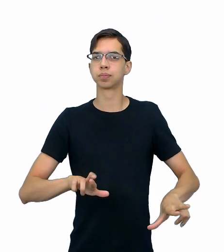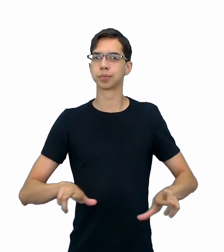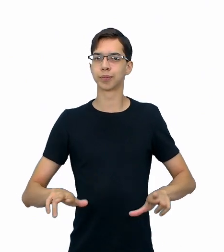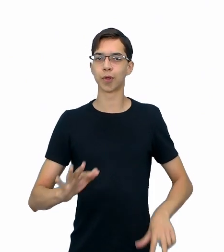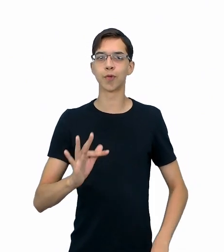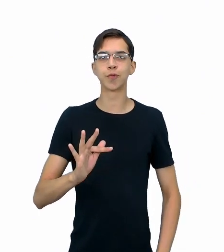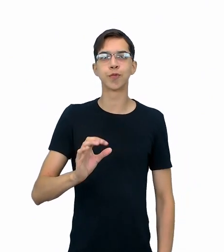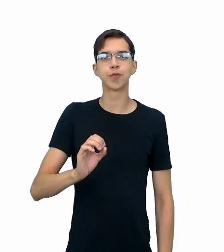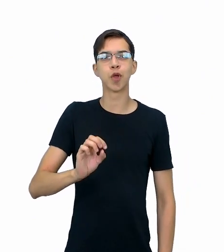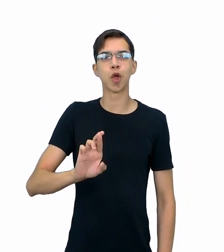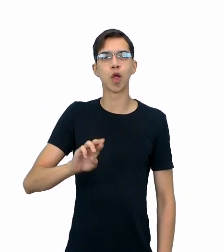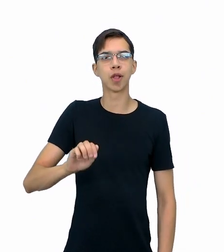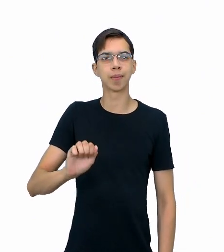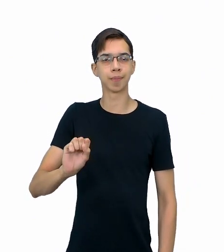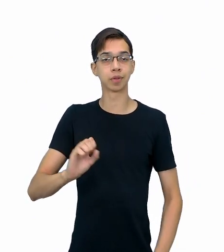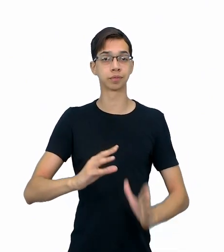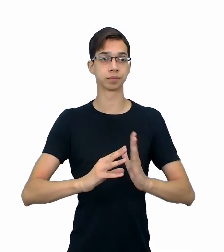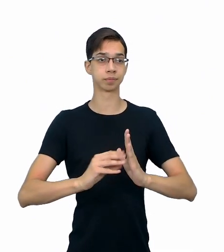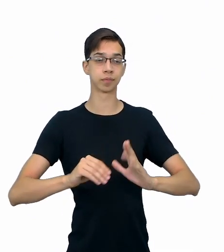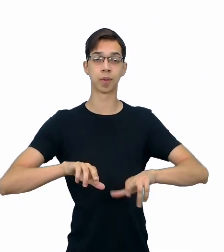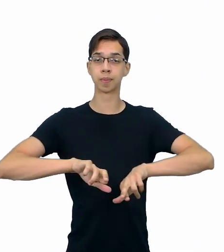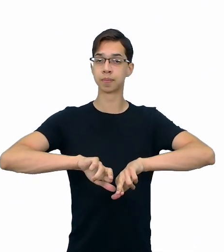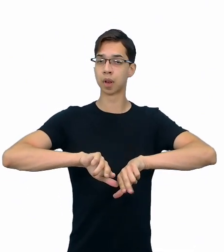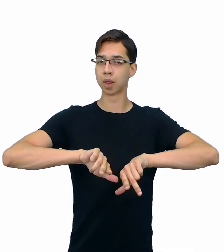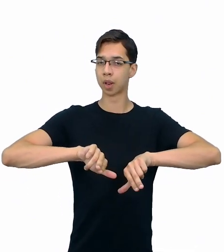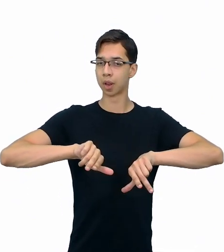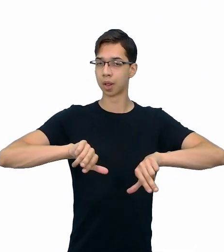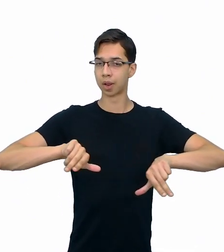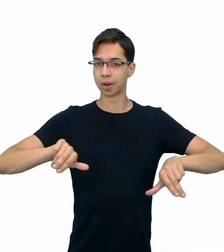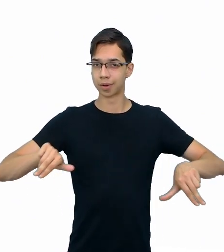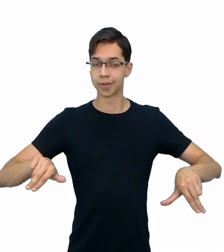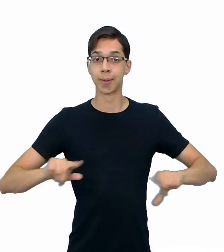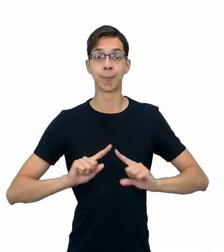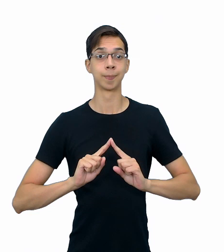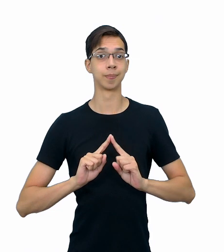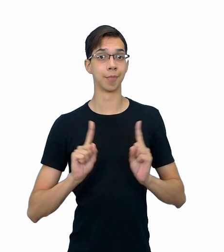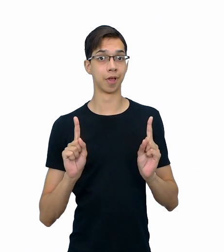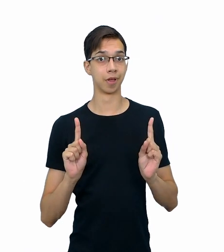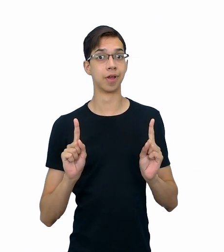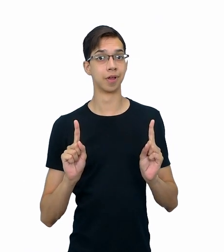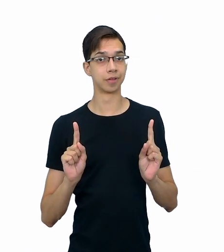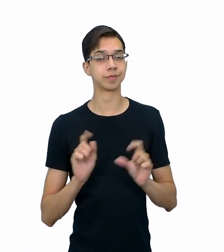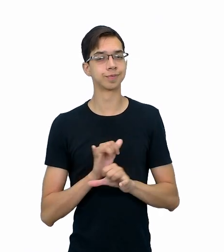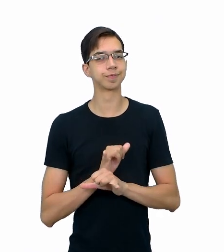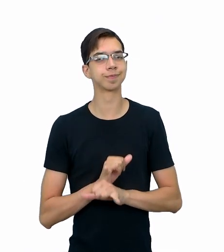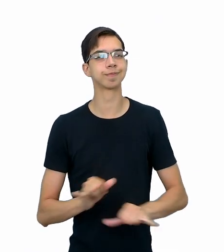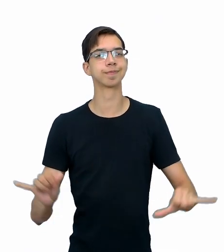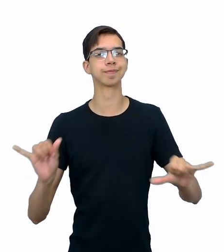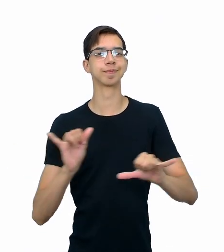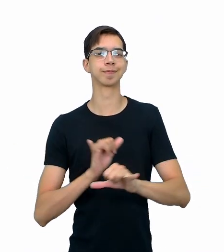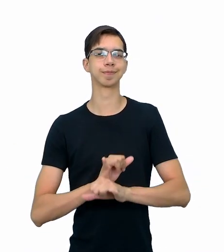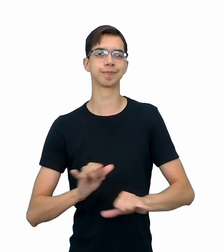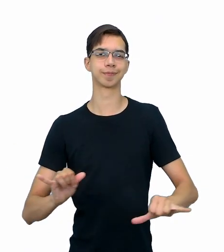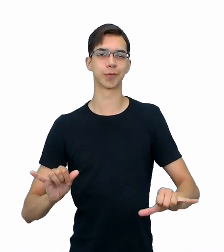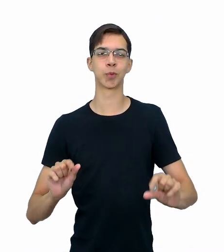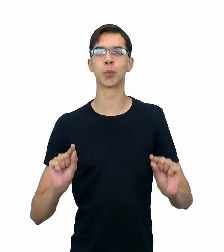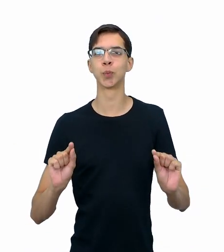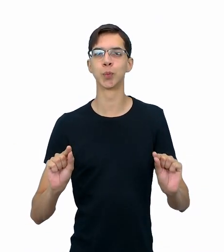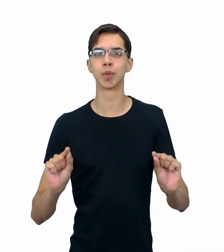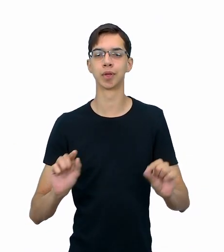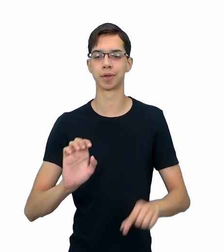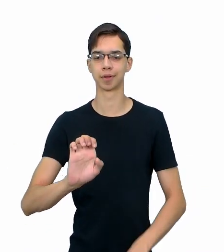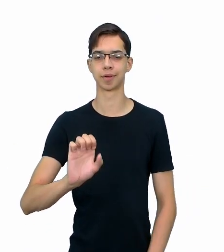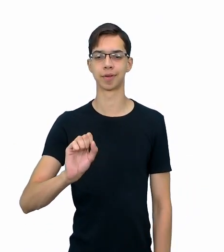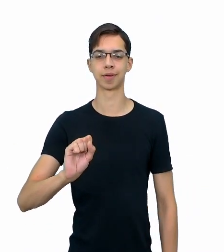regulares e outras nem tanto. Mas também a gente não pode deixar de falar das relações espaciais, né, uma vez